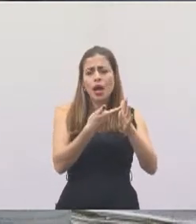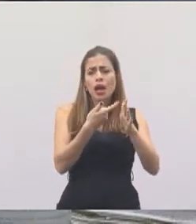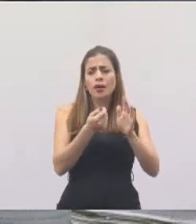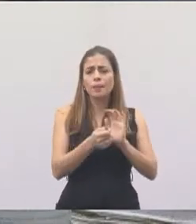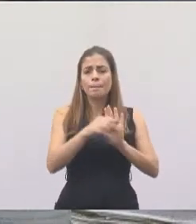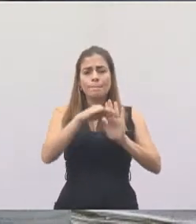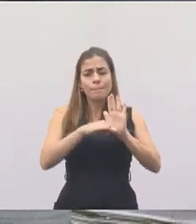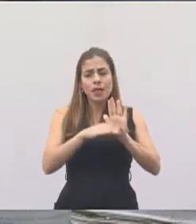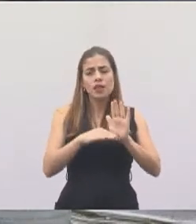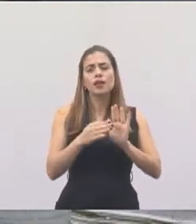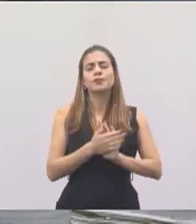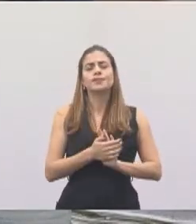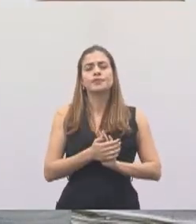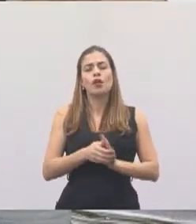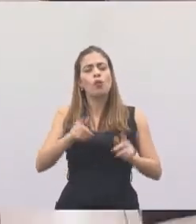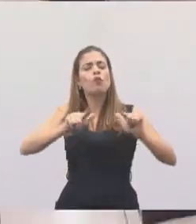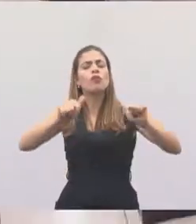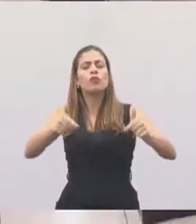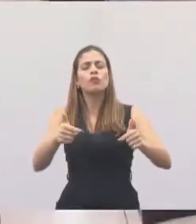fim. Meu voto é favorável.